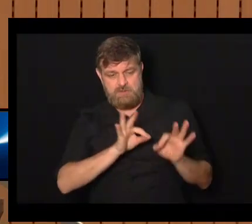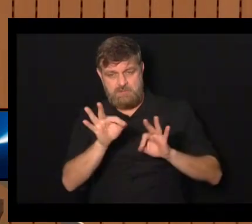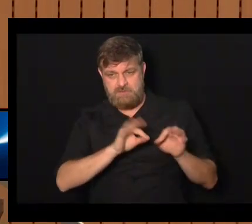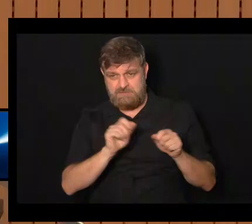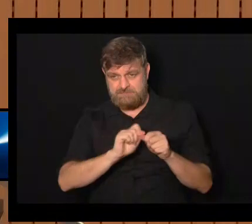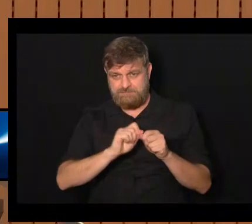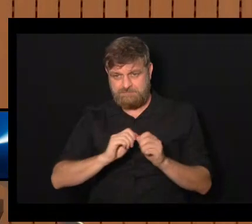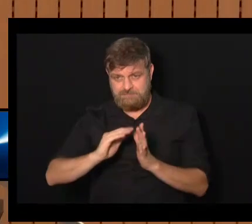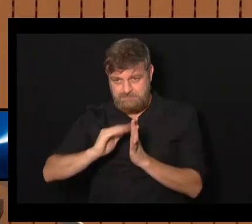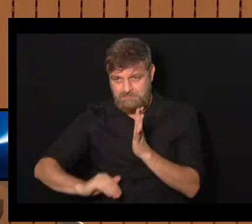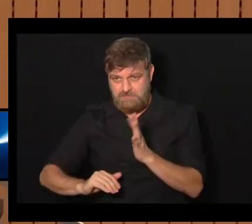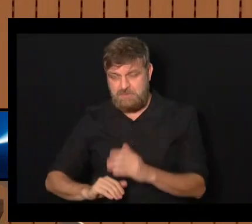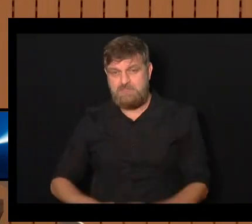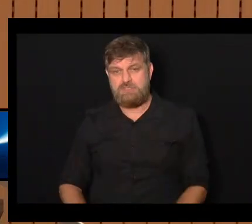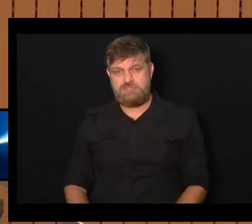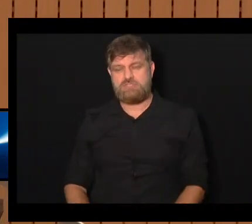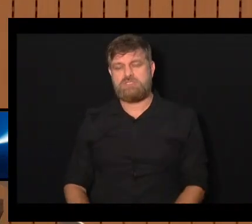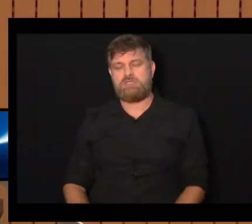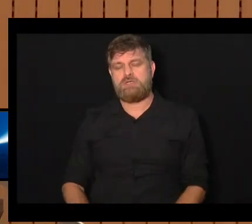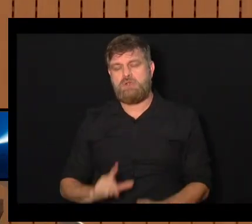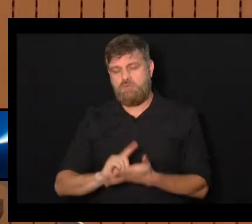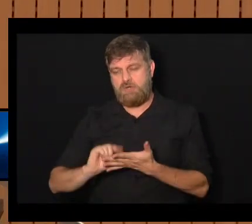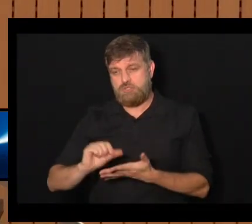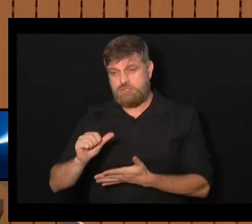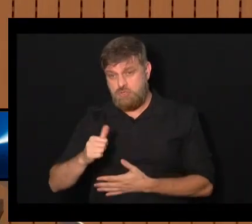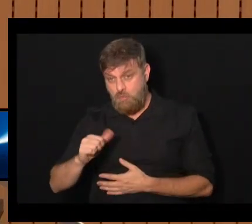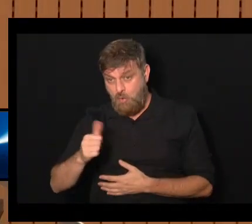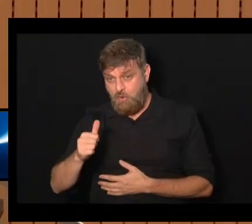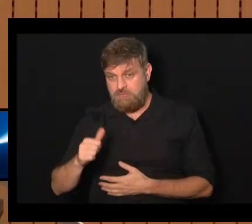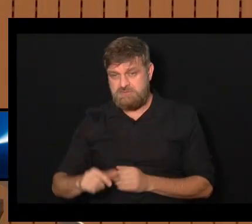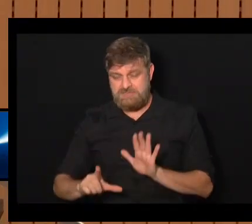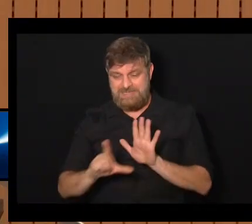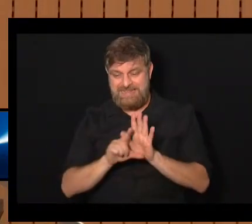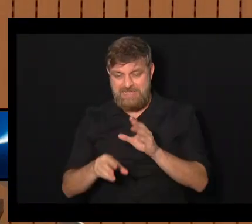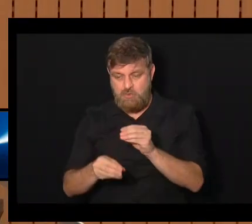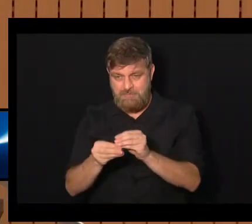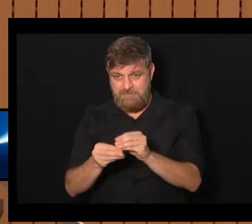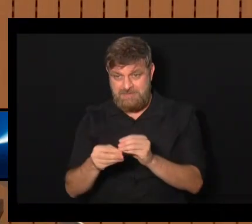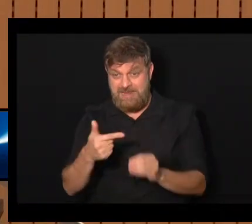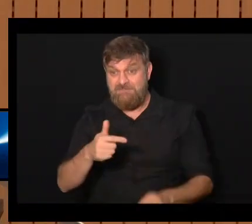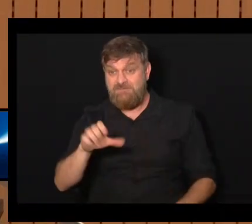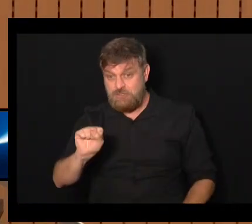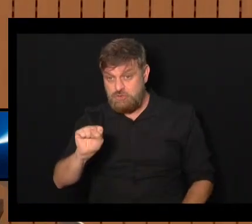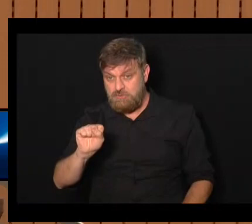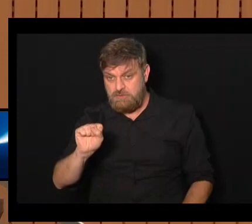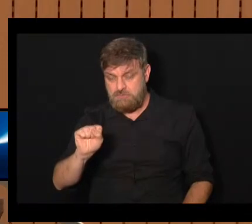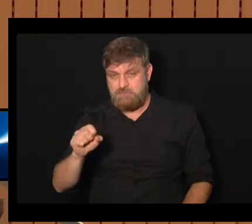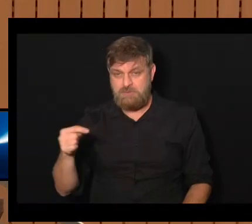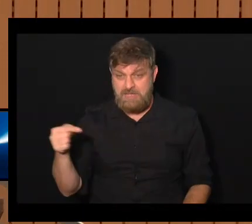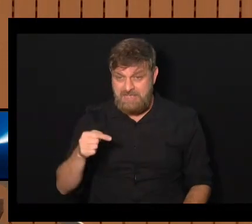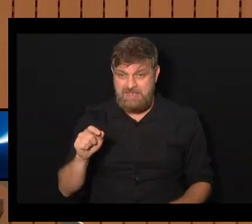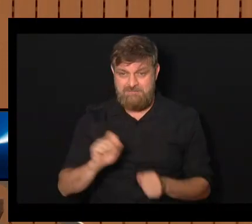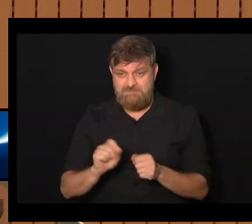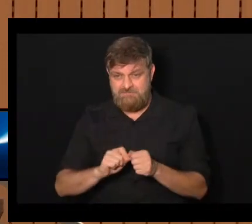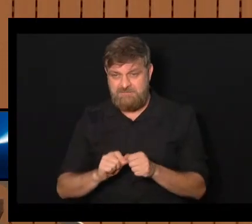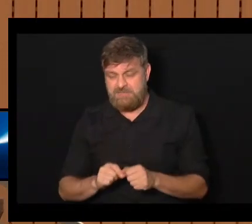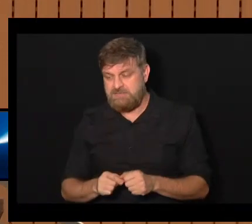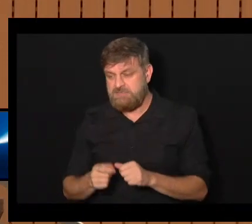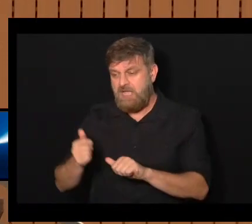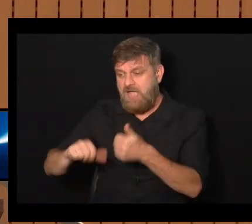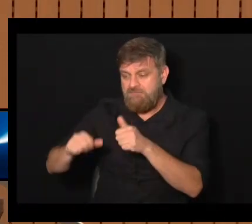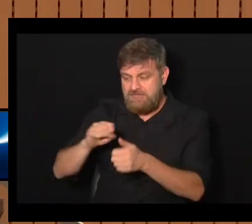o artigo 11 da Lei Complementar 28/2009, que vincula e condiciona a futura expedição